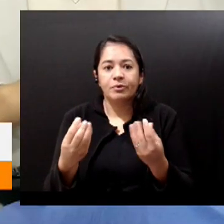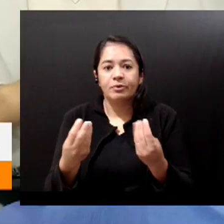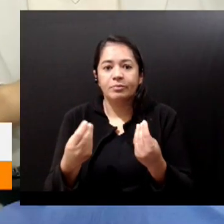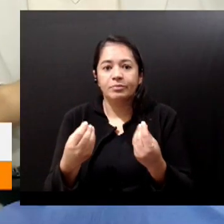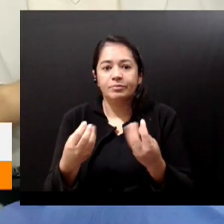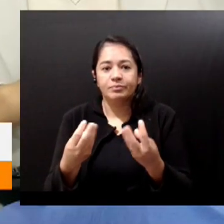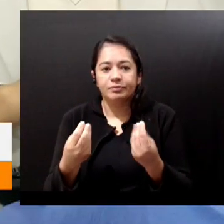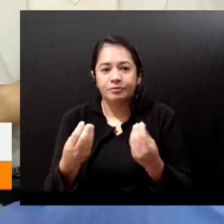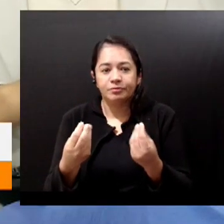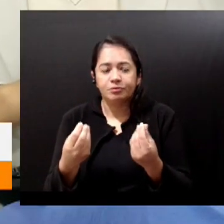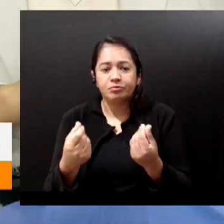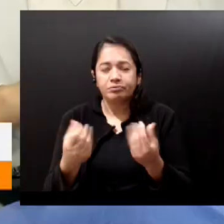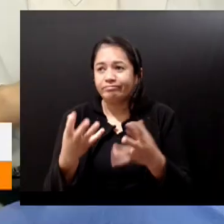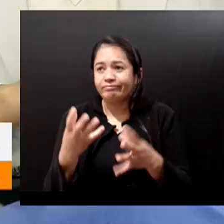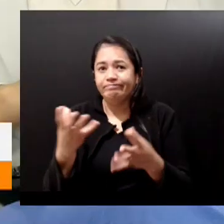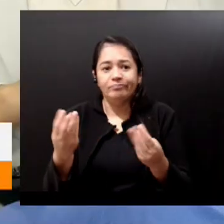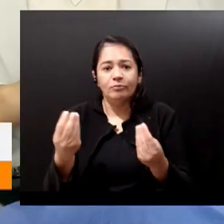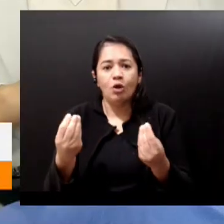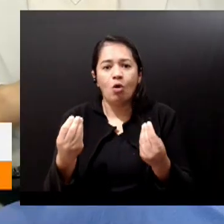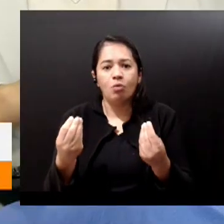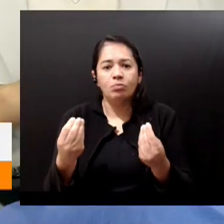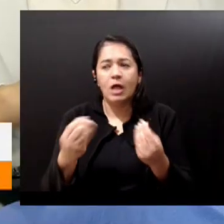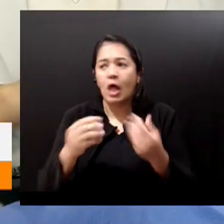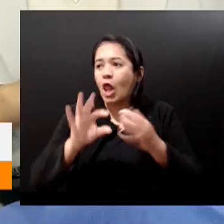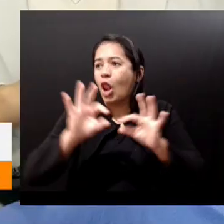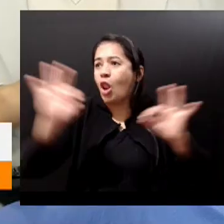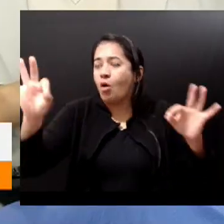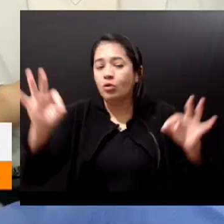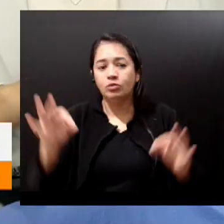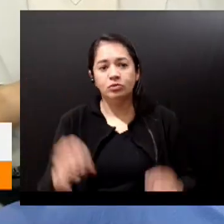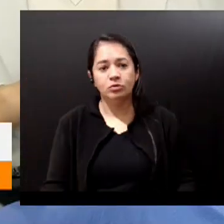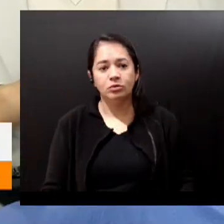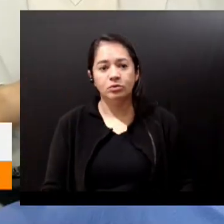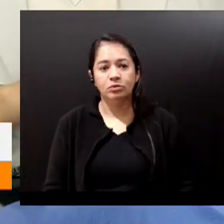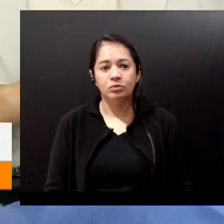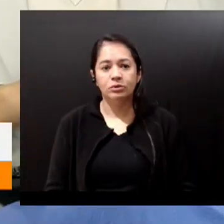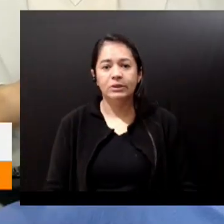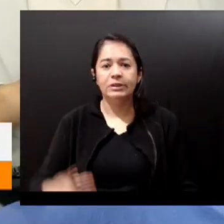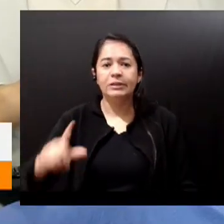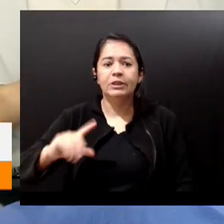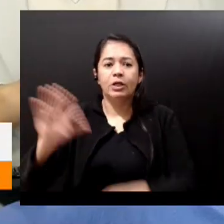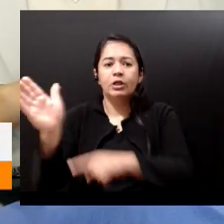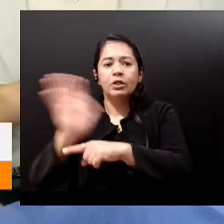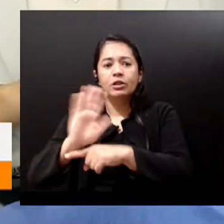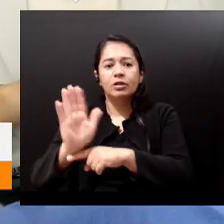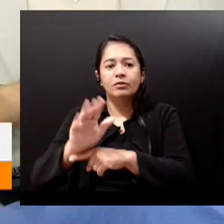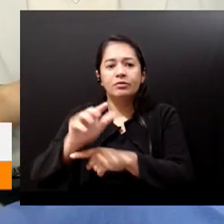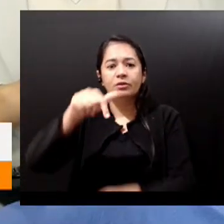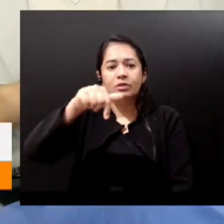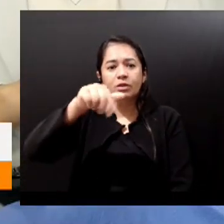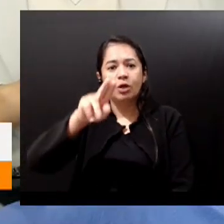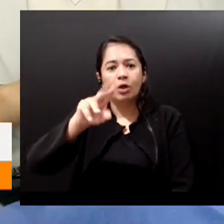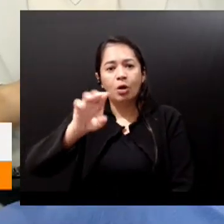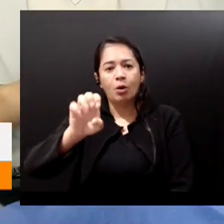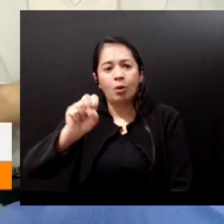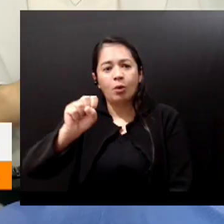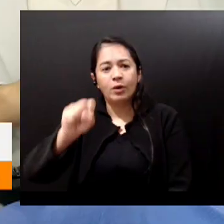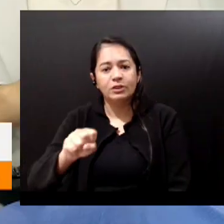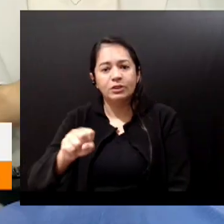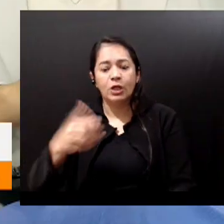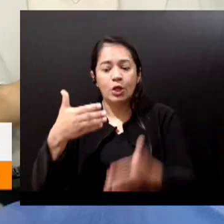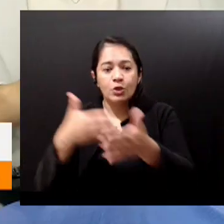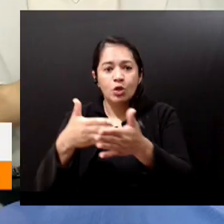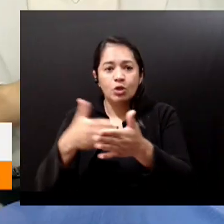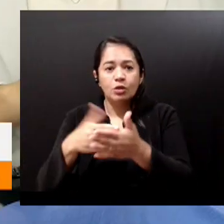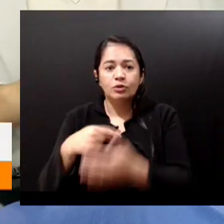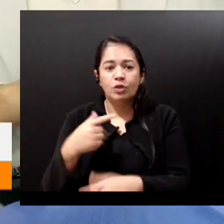um total distanciamento do outro. Então o famoso filme ganhou um Oscar, inclusive chamado Crash, No Limite. E ele fala isso, nós estamos nos tocando tão